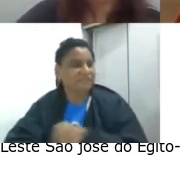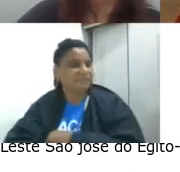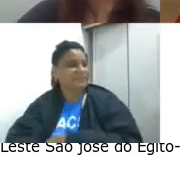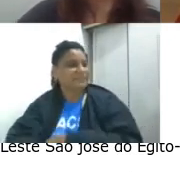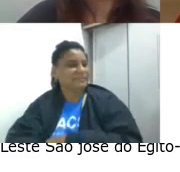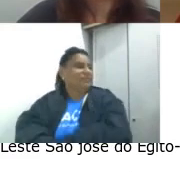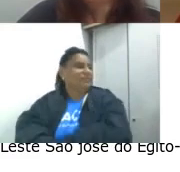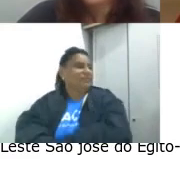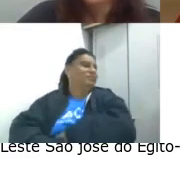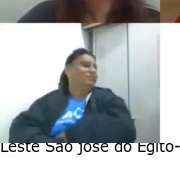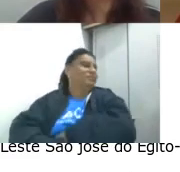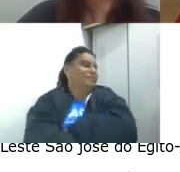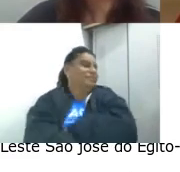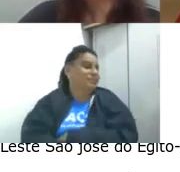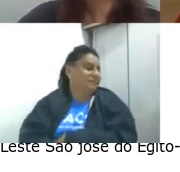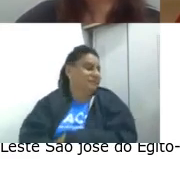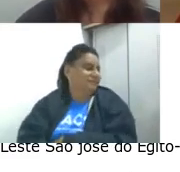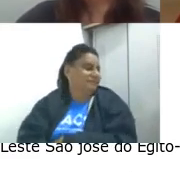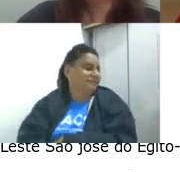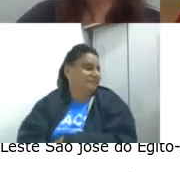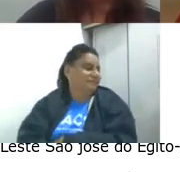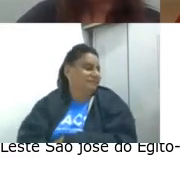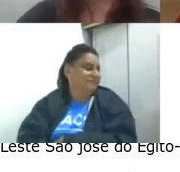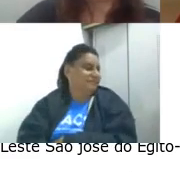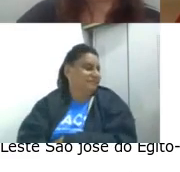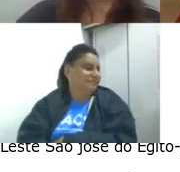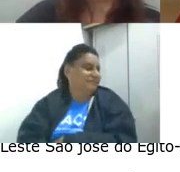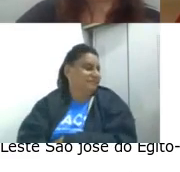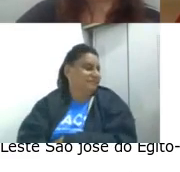serviços de saúde para avaliação clínica e possível diagnóstico e tratamento